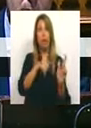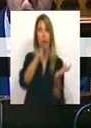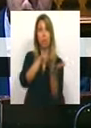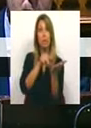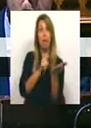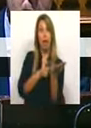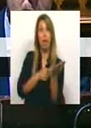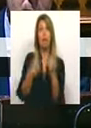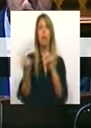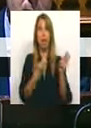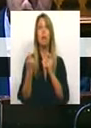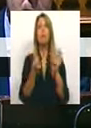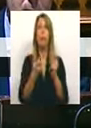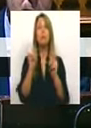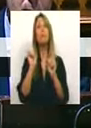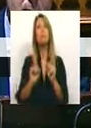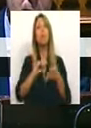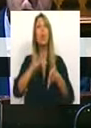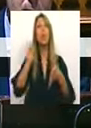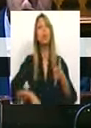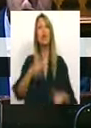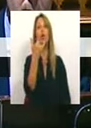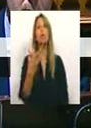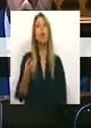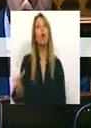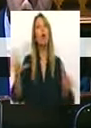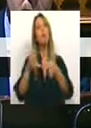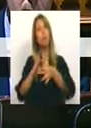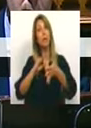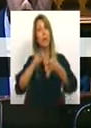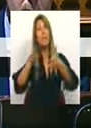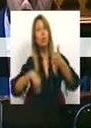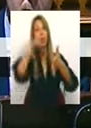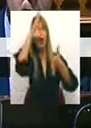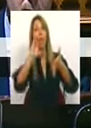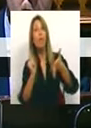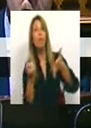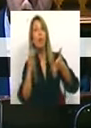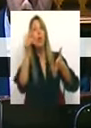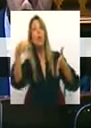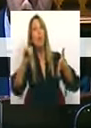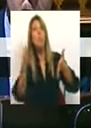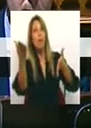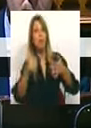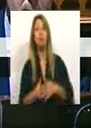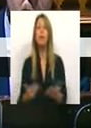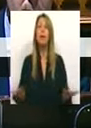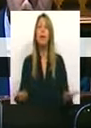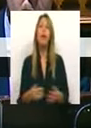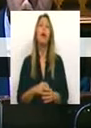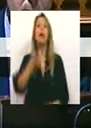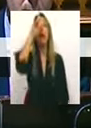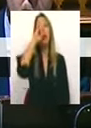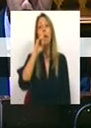um contrato de 2009 e, portanto, assinado por um Governo do Partido Socialista. Entretanto, recordo que uma resolução da Assembleia